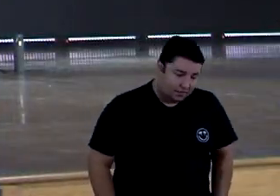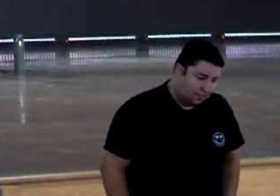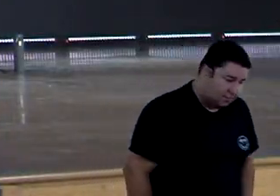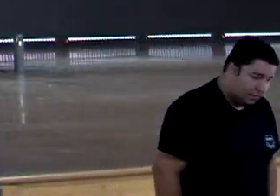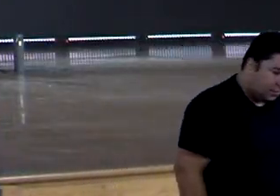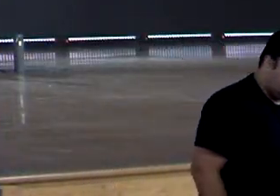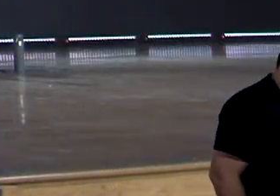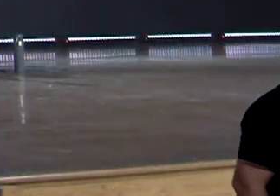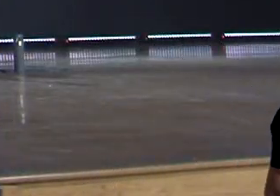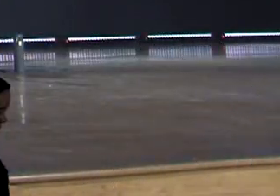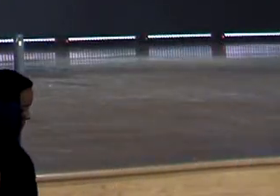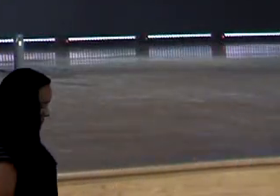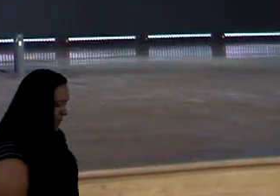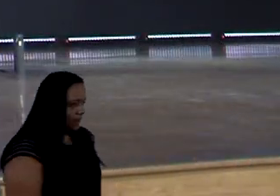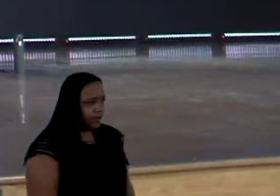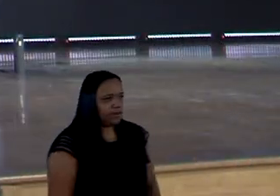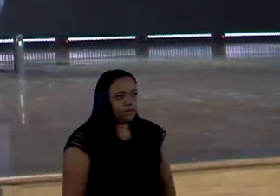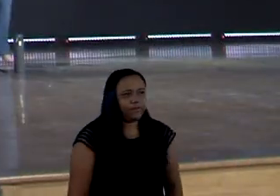nós,